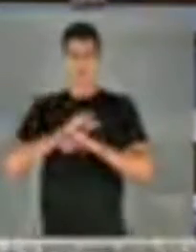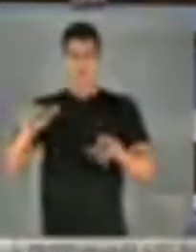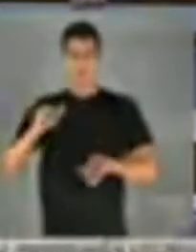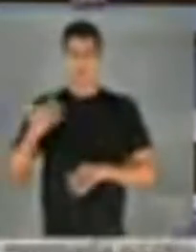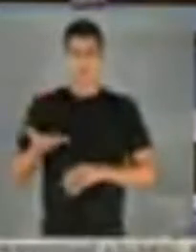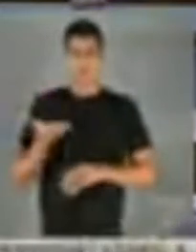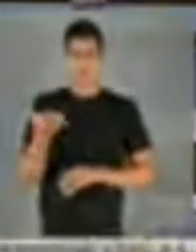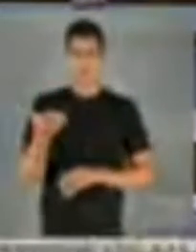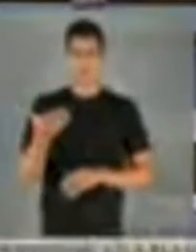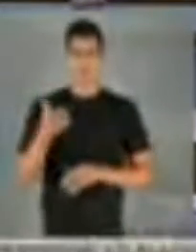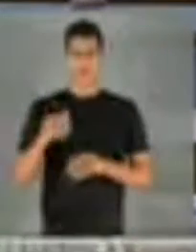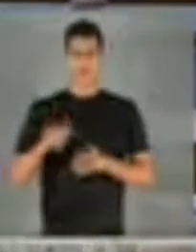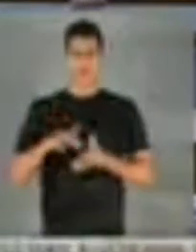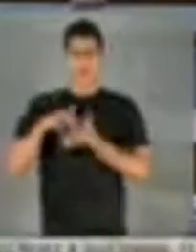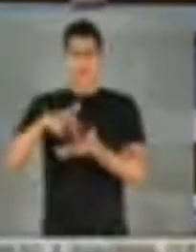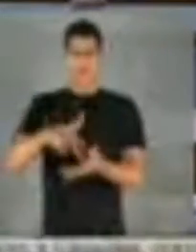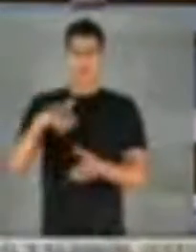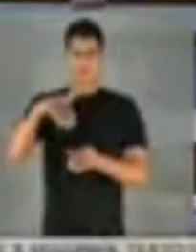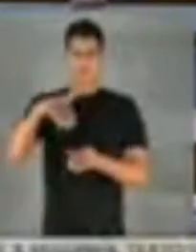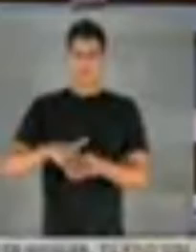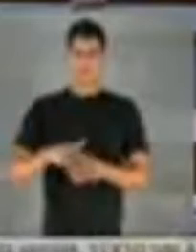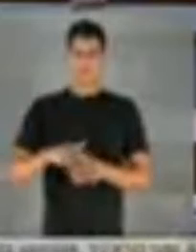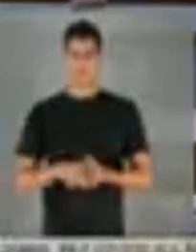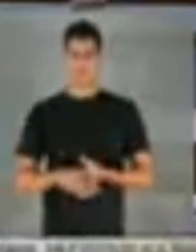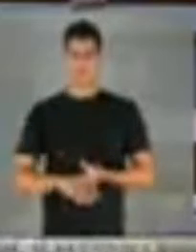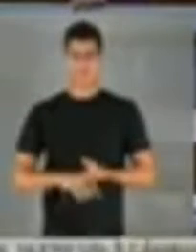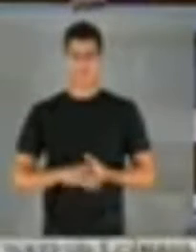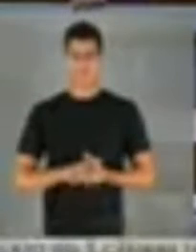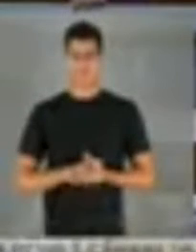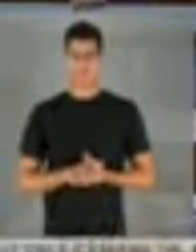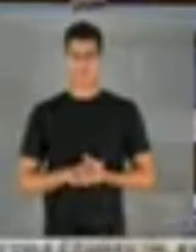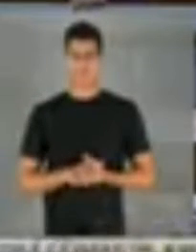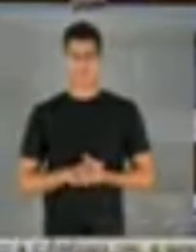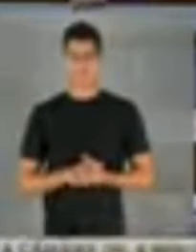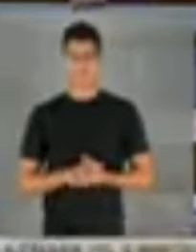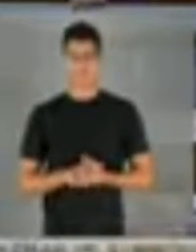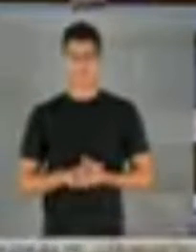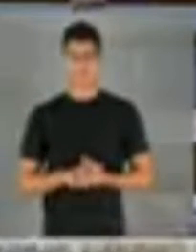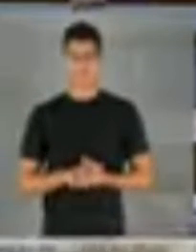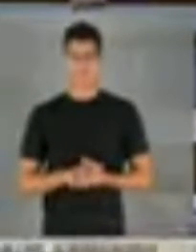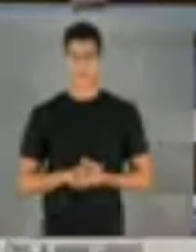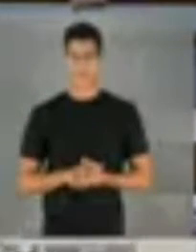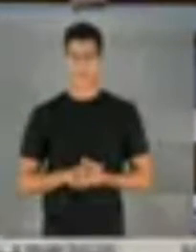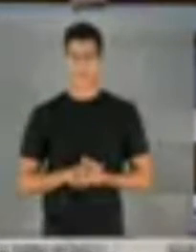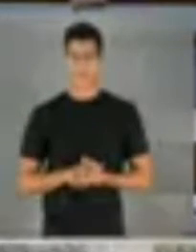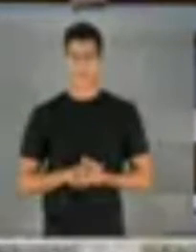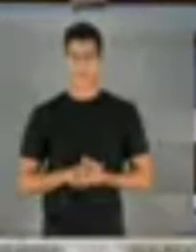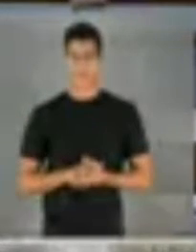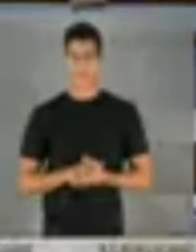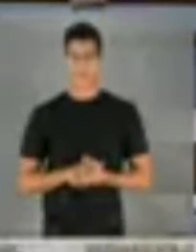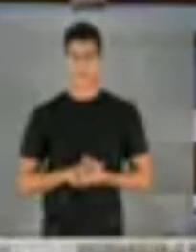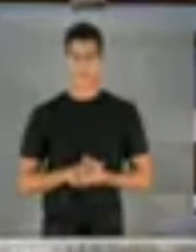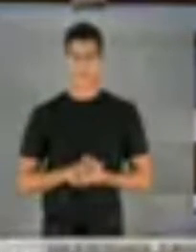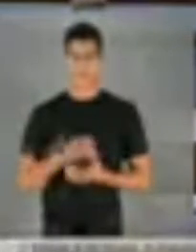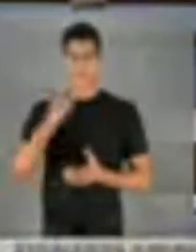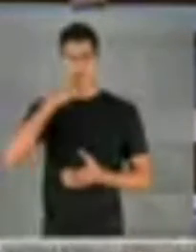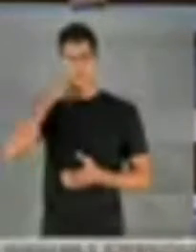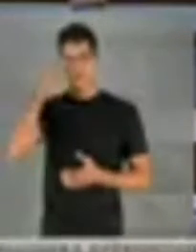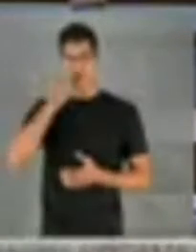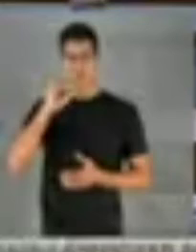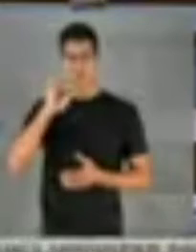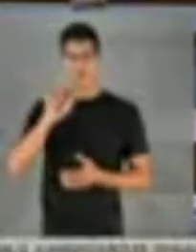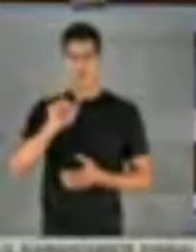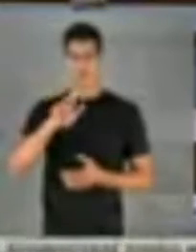Excelência, que está se colocando à disposição para votar também. Quando ele for contra, ele se manifesta, né? Ele tem o voto contrário. Perfeito. Vossa Excelência, o senador Tasso, se tiver o